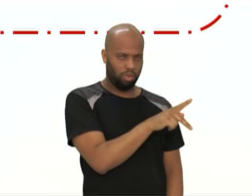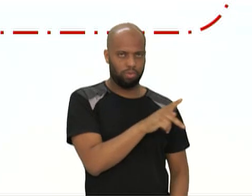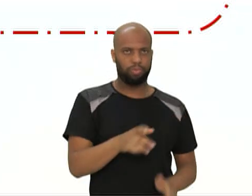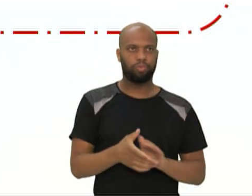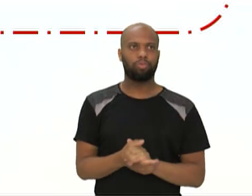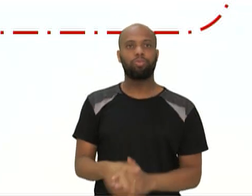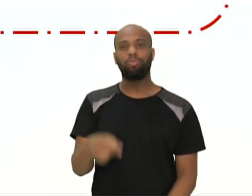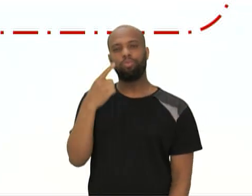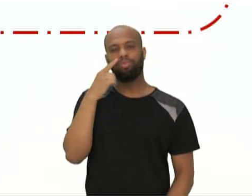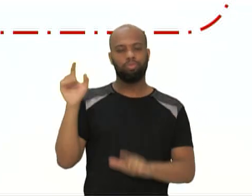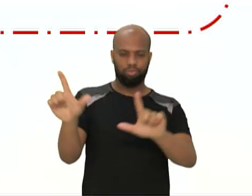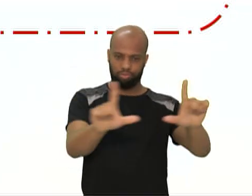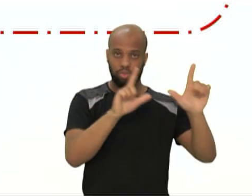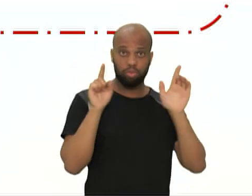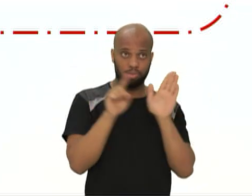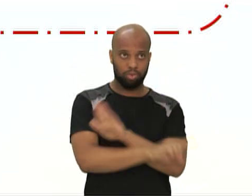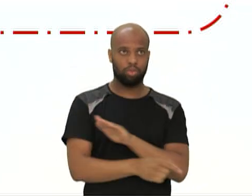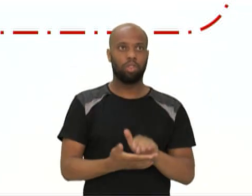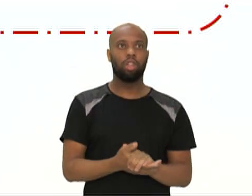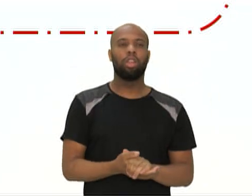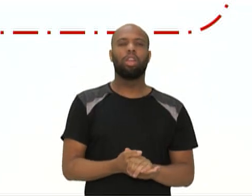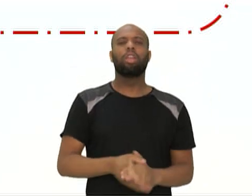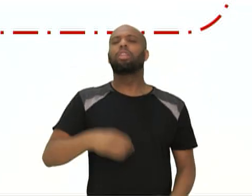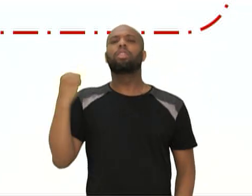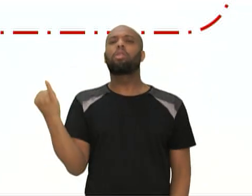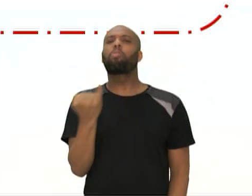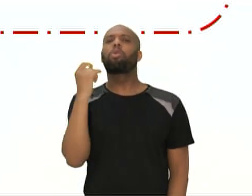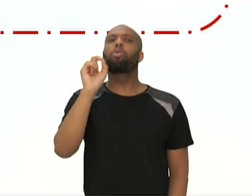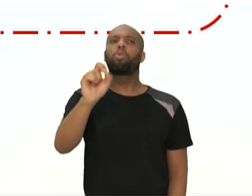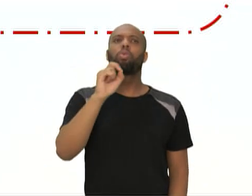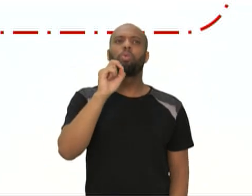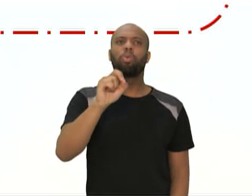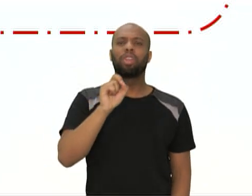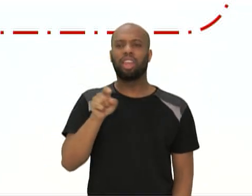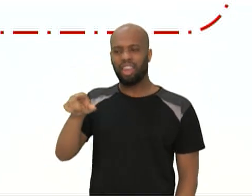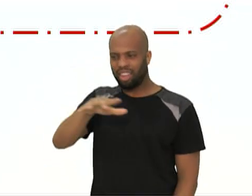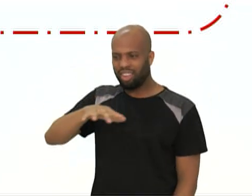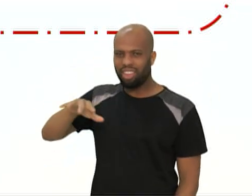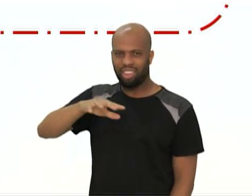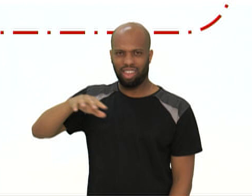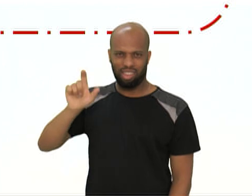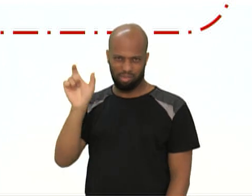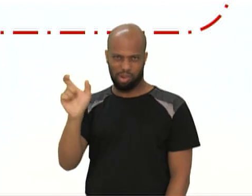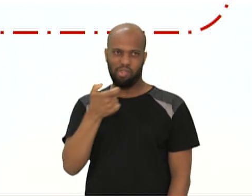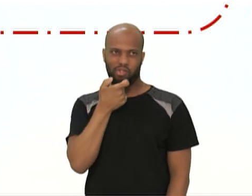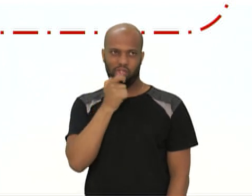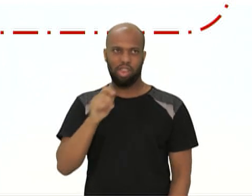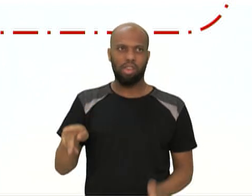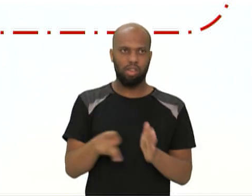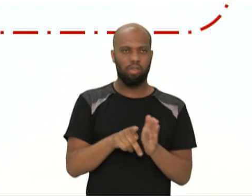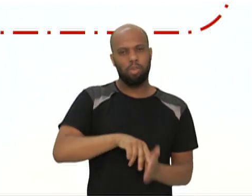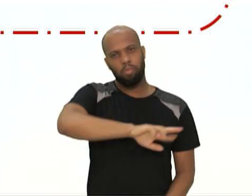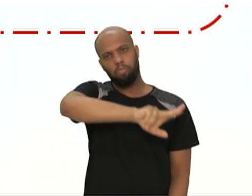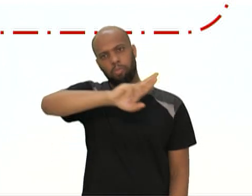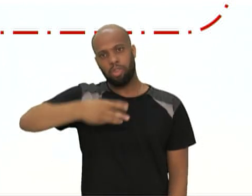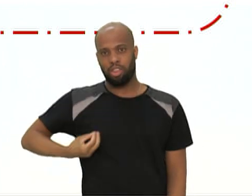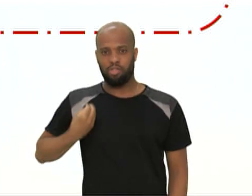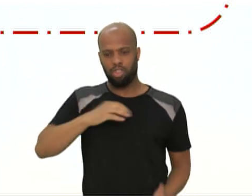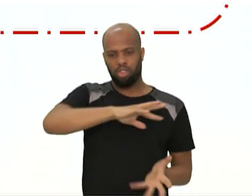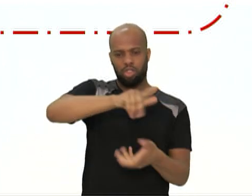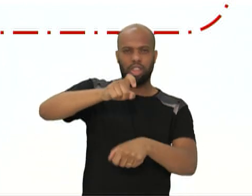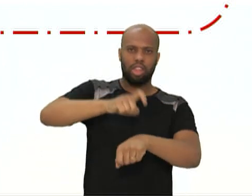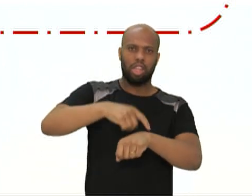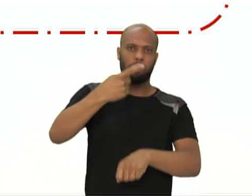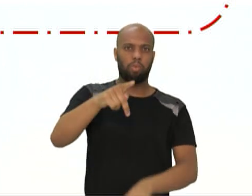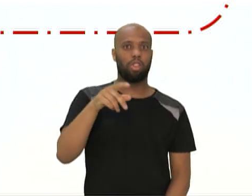professora. Na tela pergunta: qual é a importância dos hotspots para a biodiversidade global? O tempo está na tela,